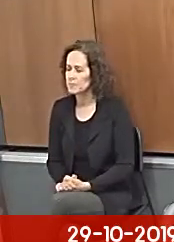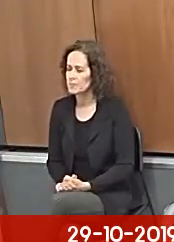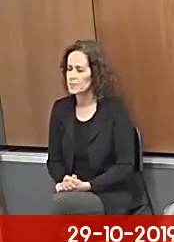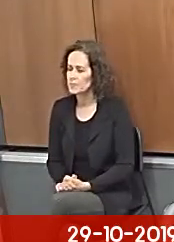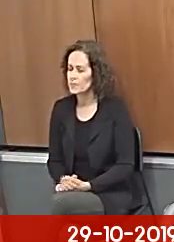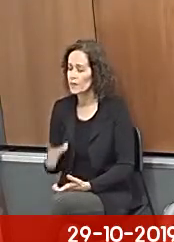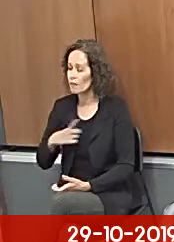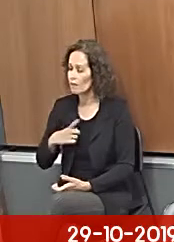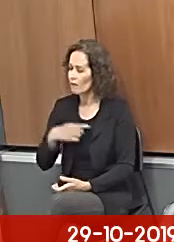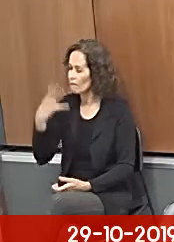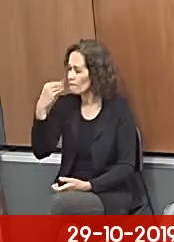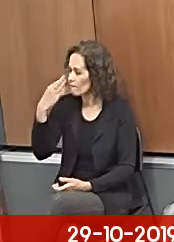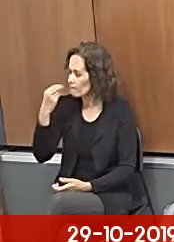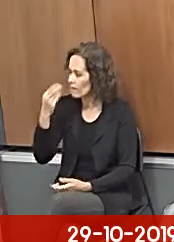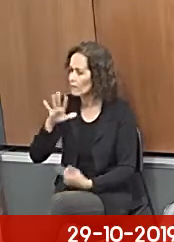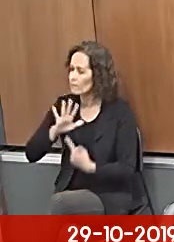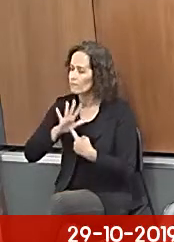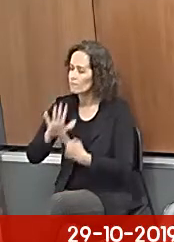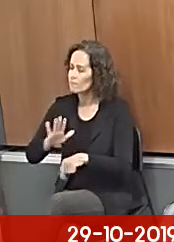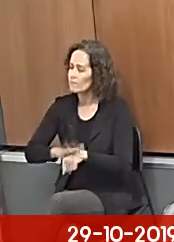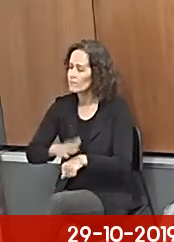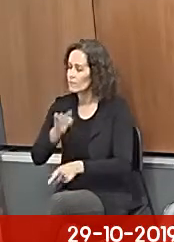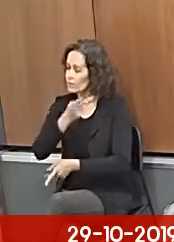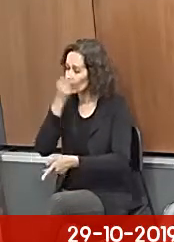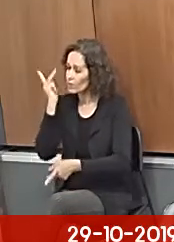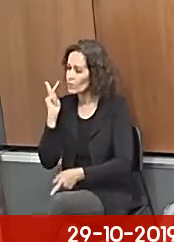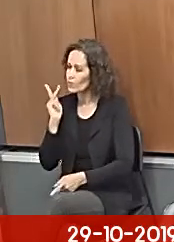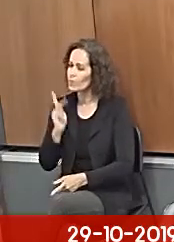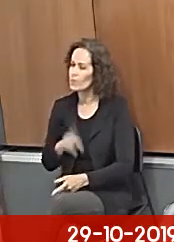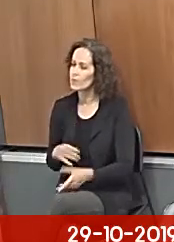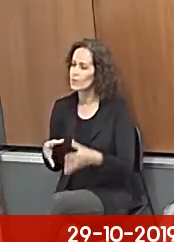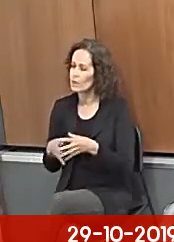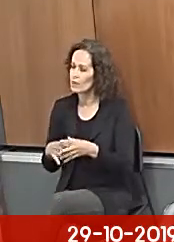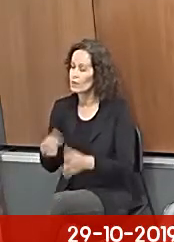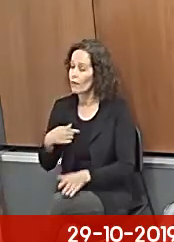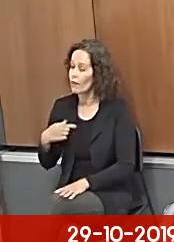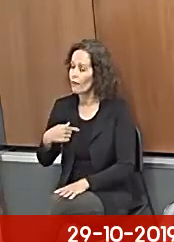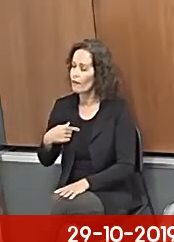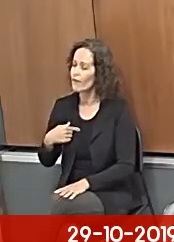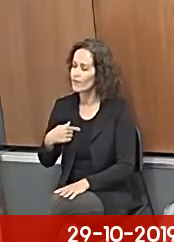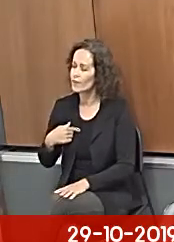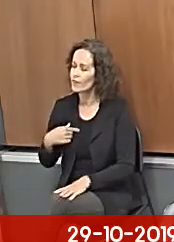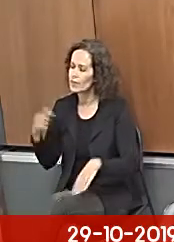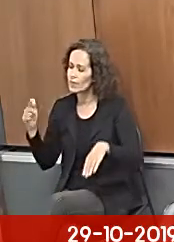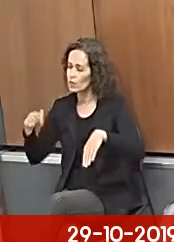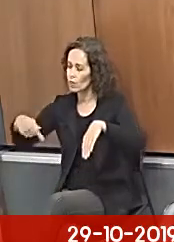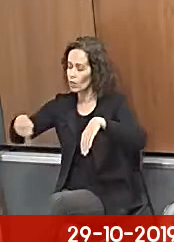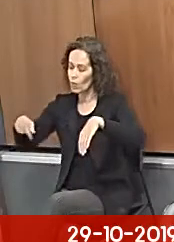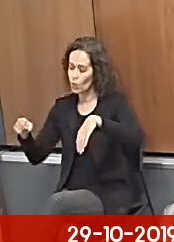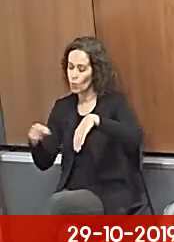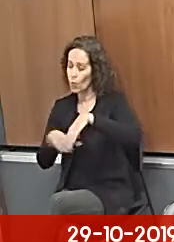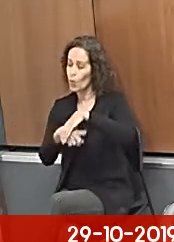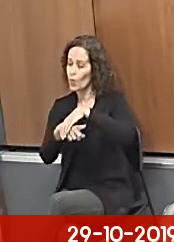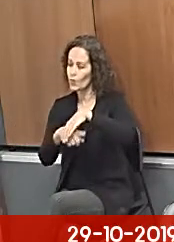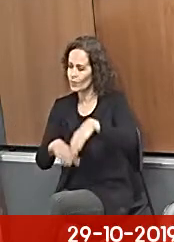E algumas fotos mostrando mais pessoas da equipe, eu fazendo gol lá. No Leandro, que está ali assistindo a